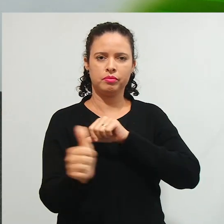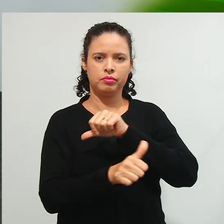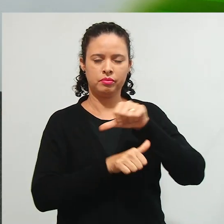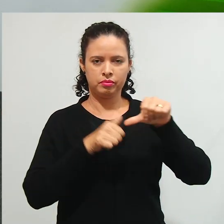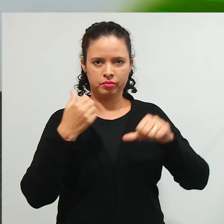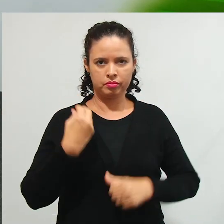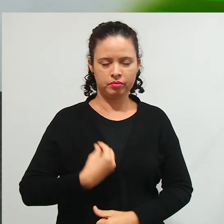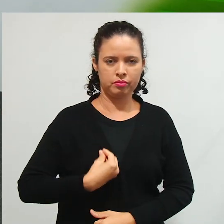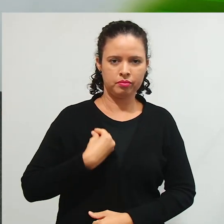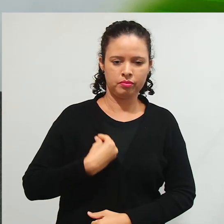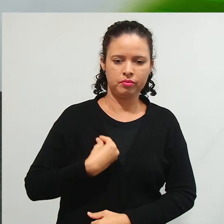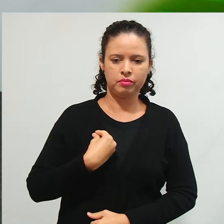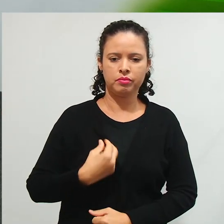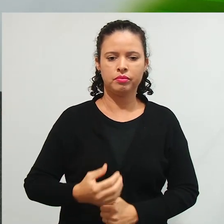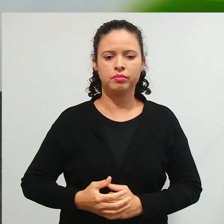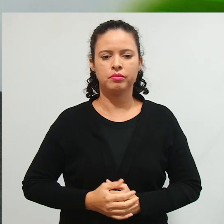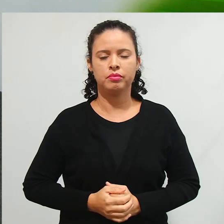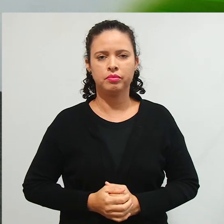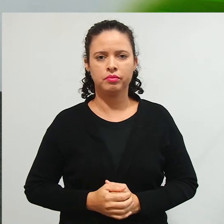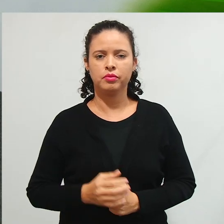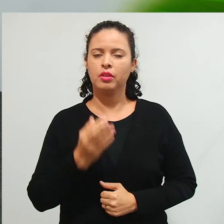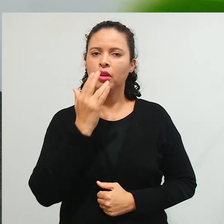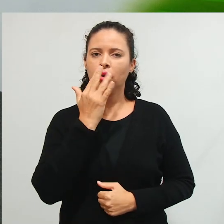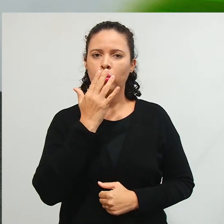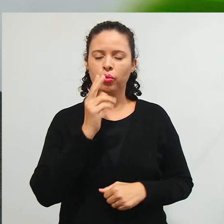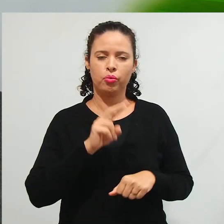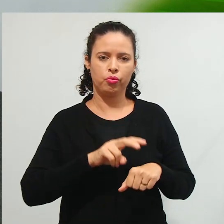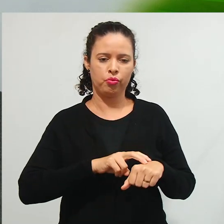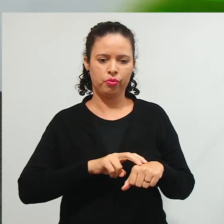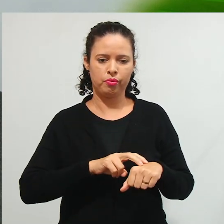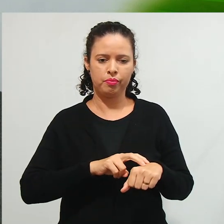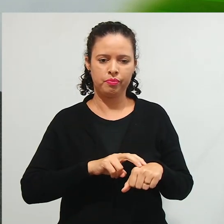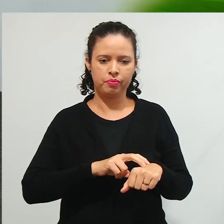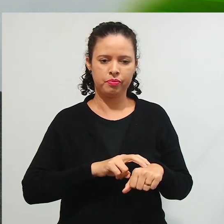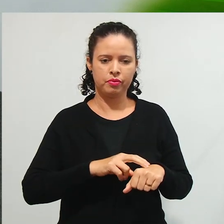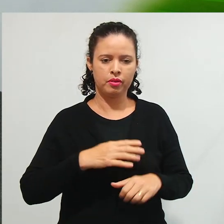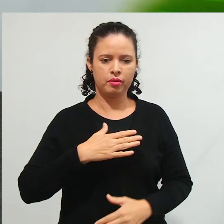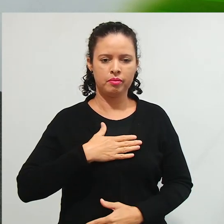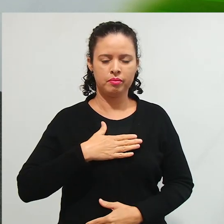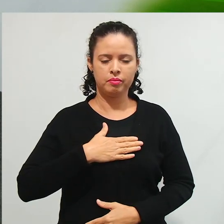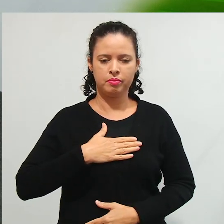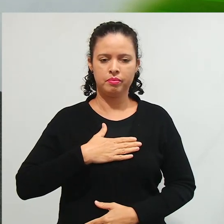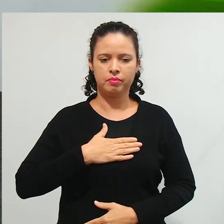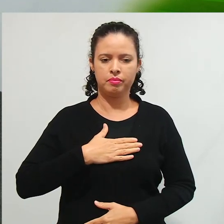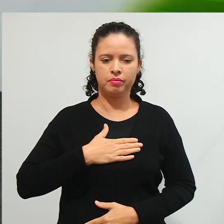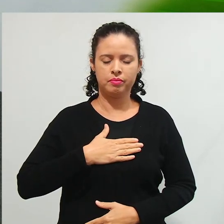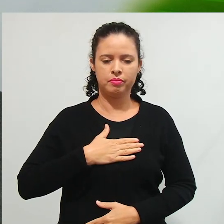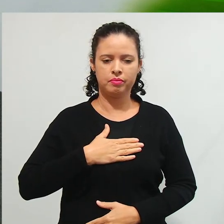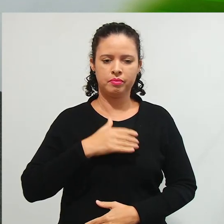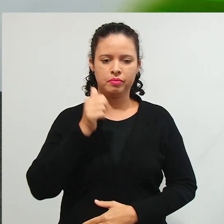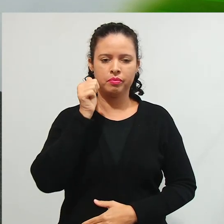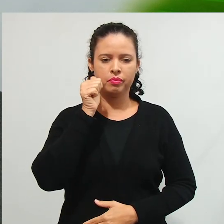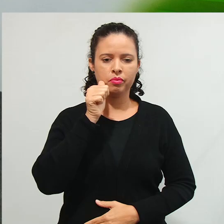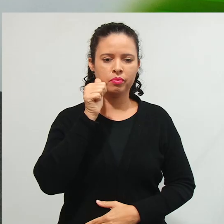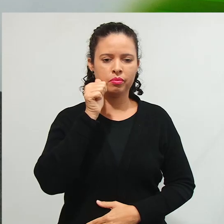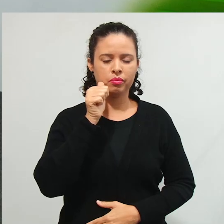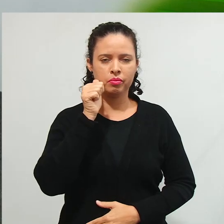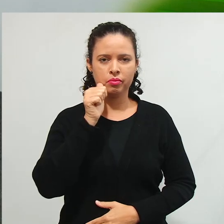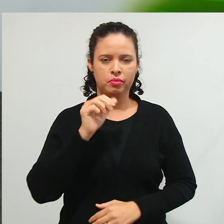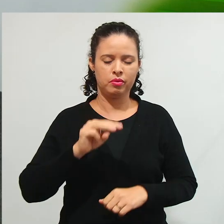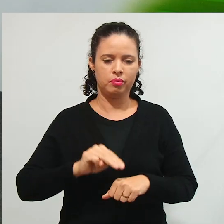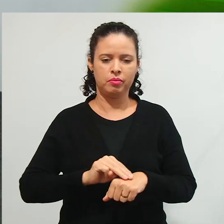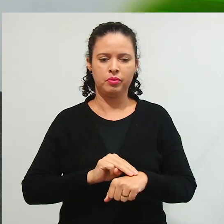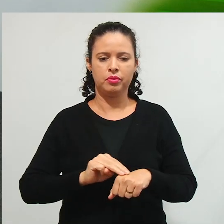EAD mudando realidades, na cor verde. Bom, eu sou uma